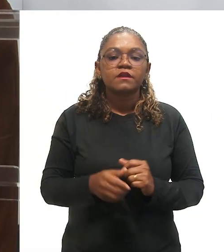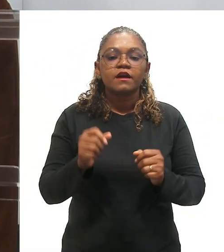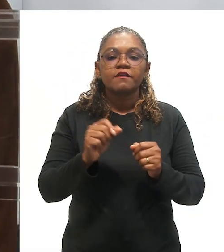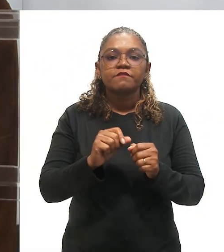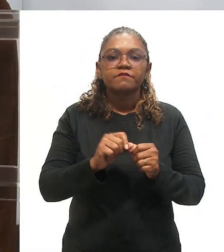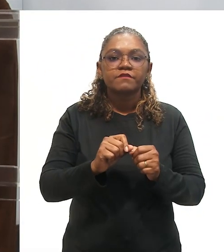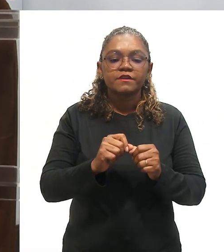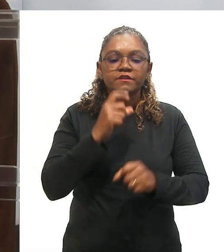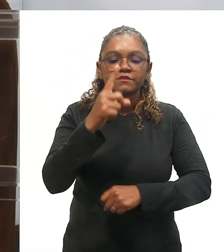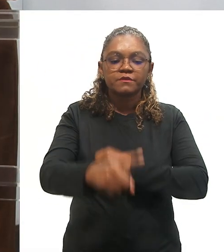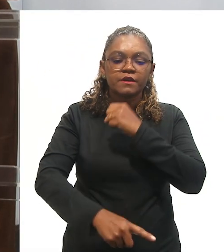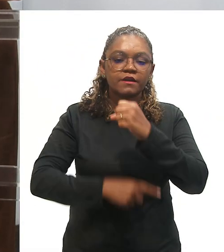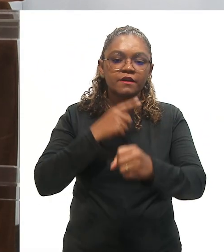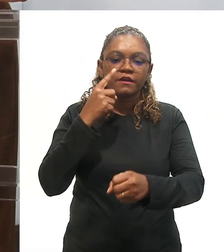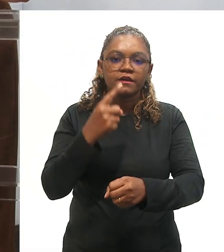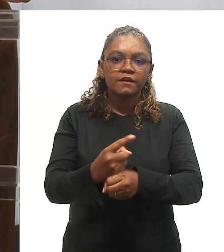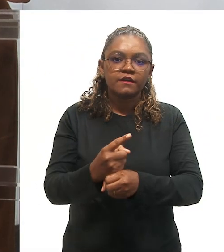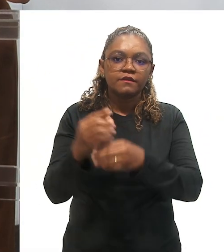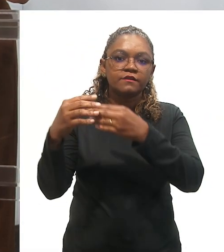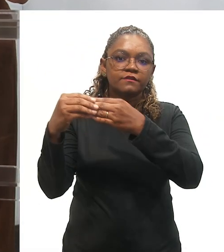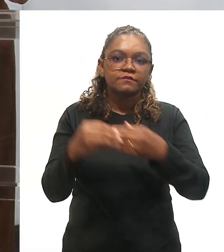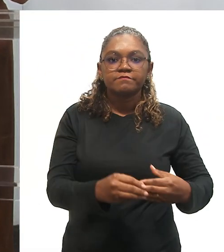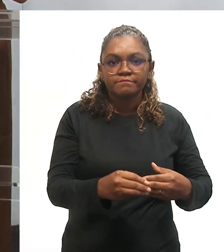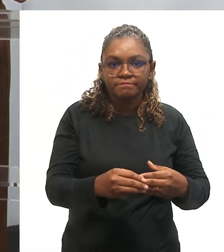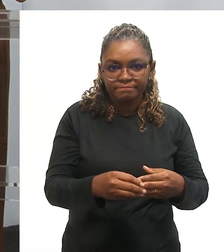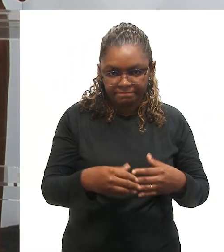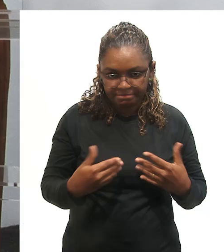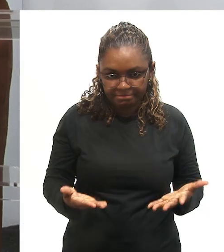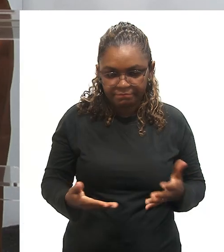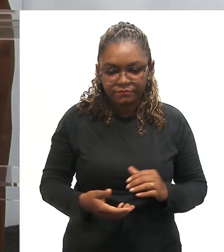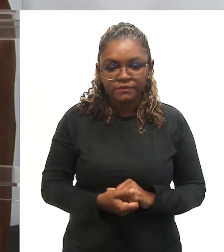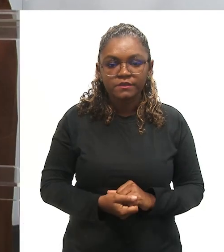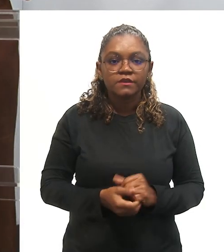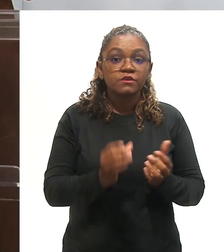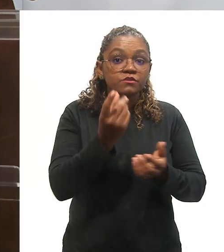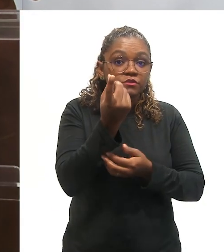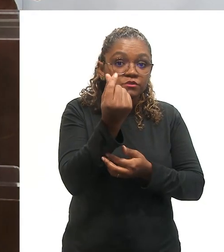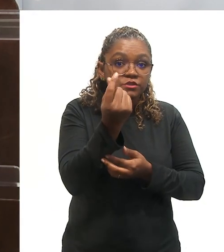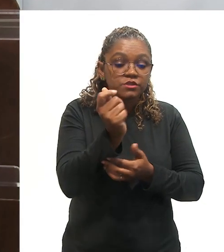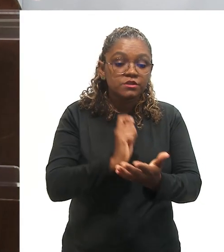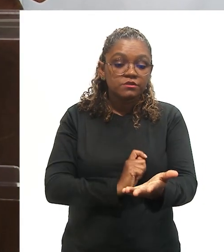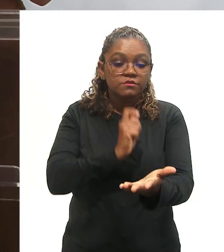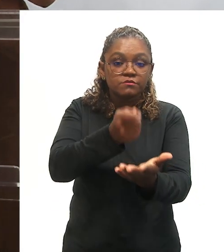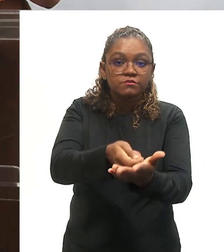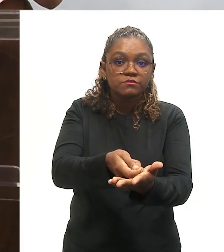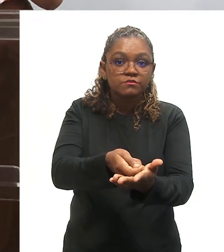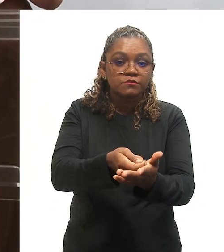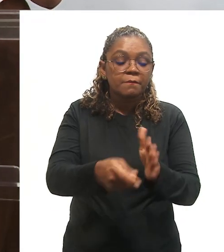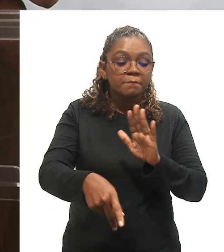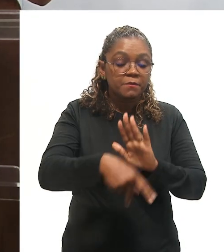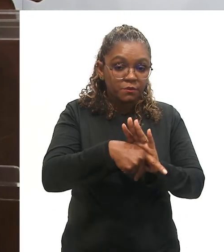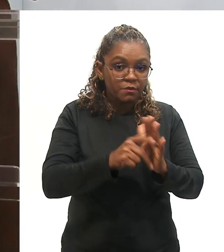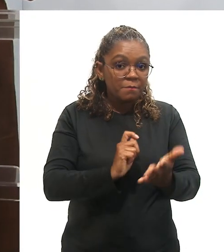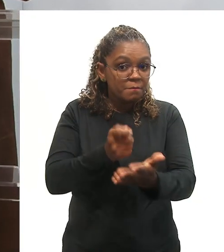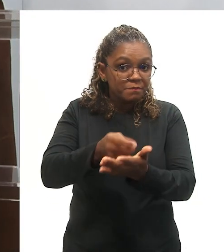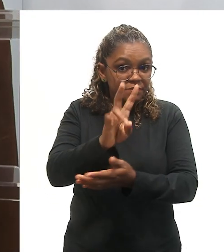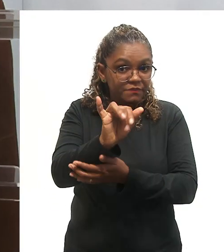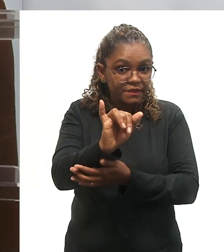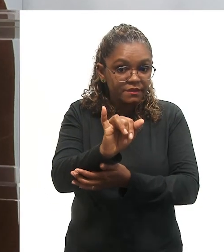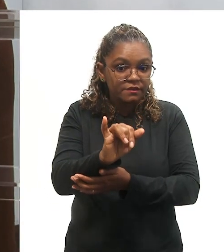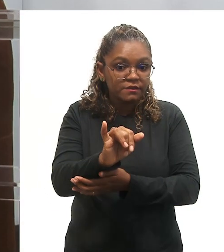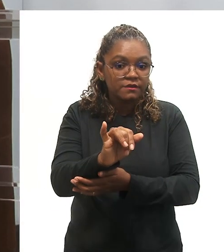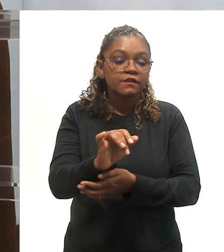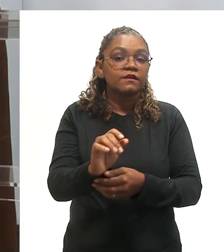um ano para outro a entrega desse objeto. Então, aquele recurso que eu tinha empenhado para ser gasto, para ser pago, ele vai